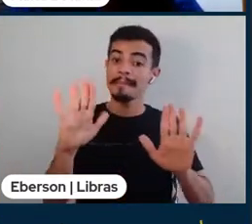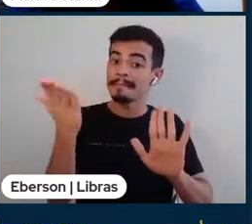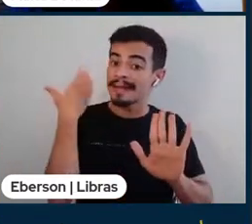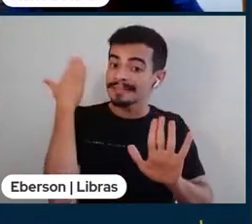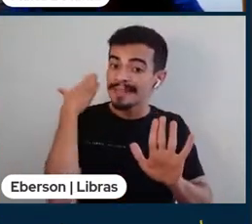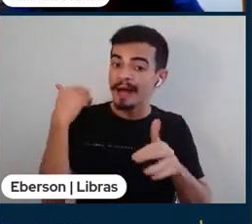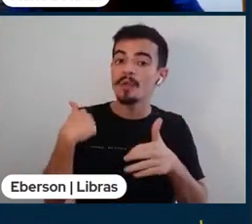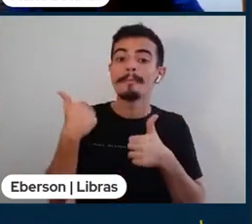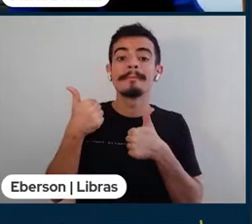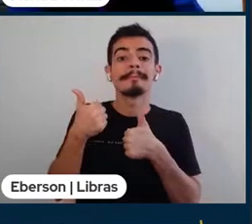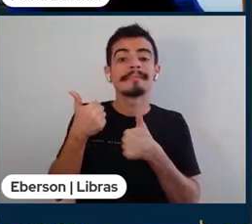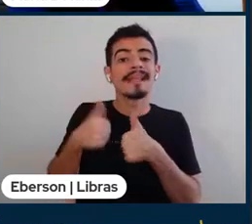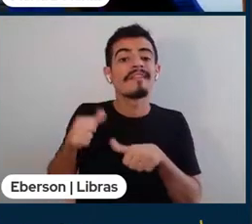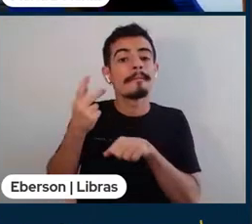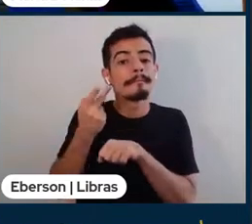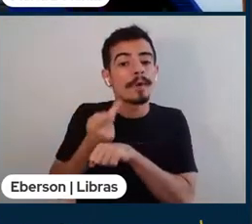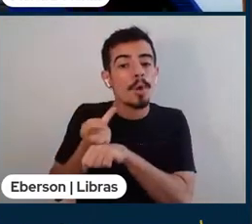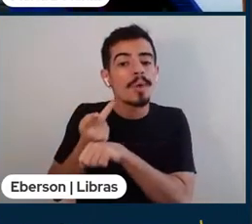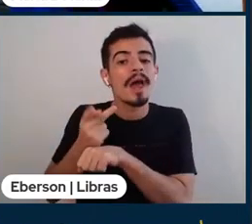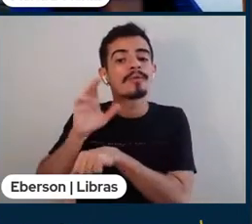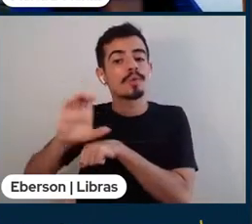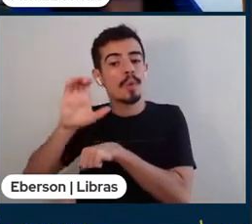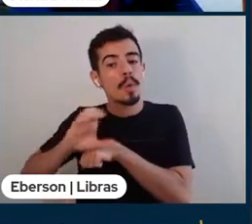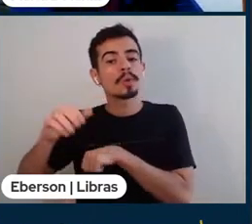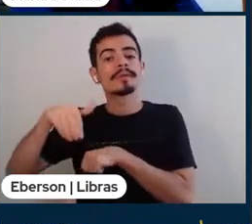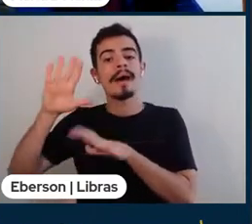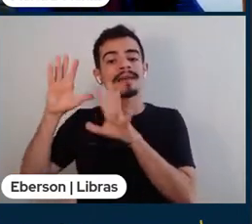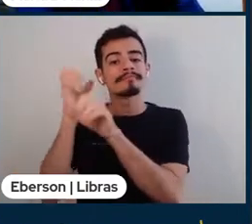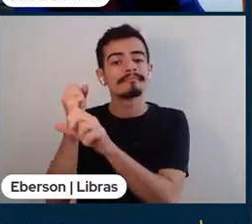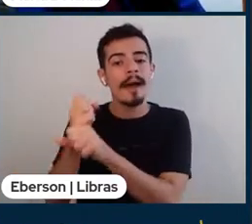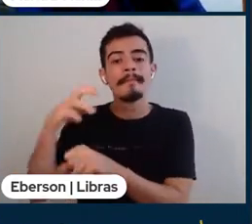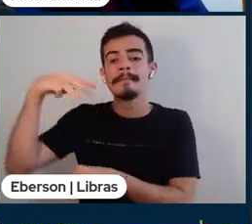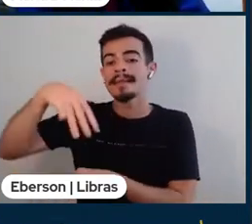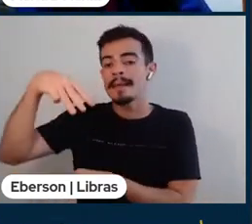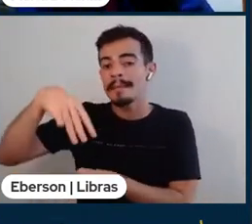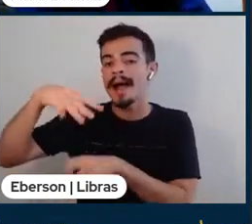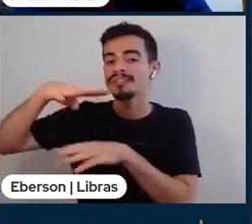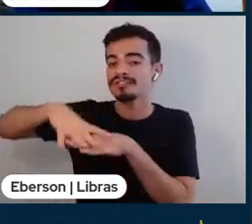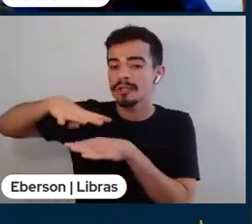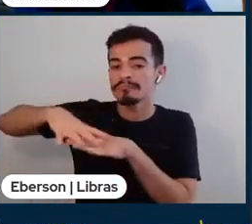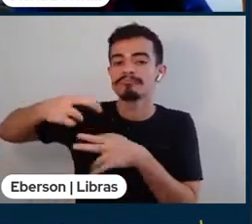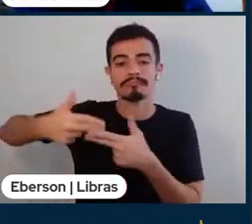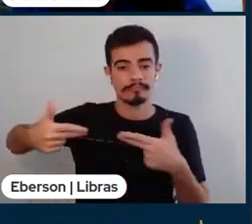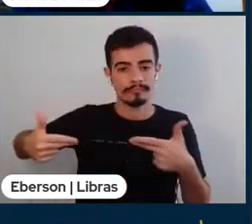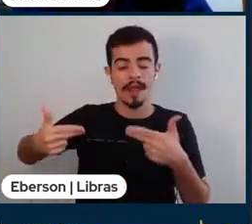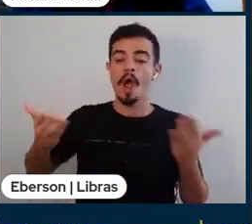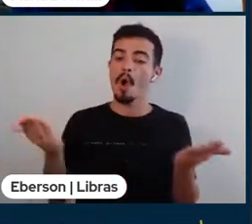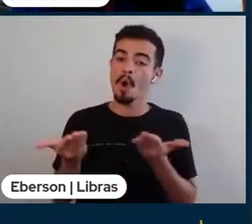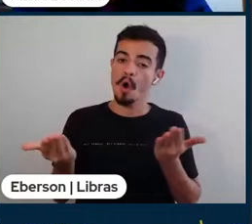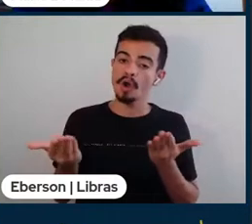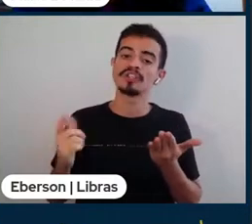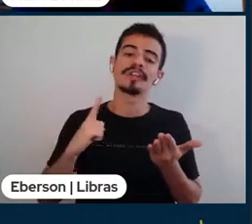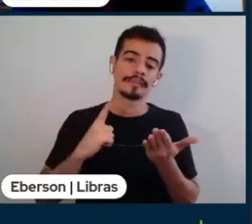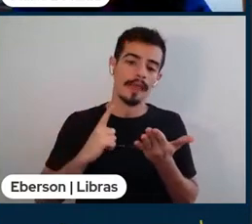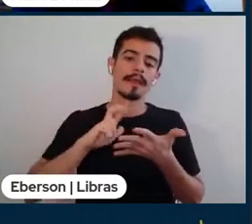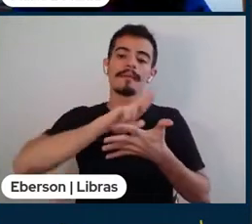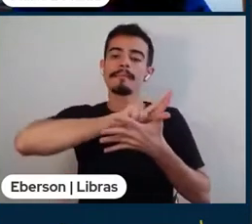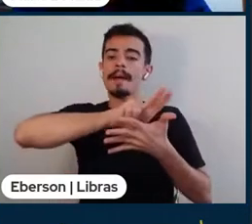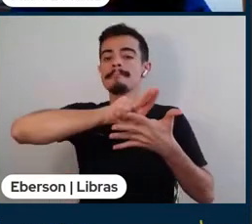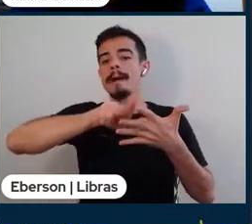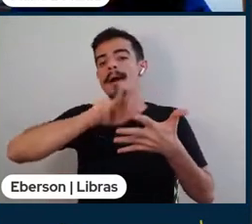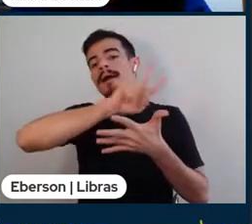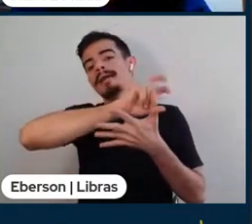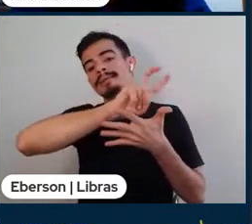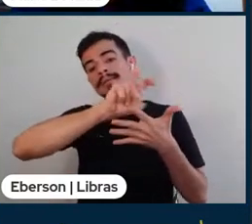eram coisas assim muito mais tipo a fórmula matemática, como é que funciona. Hoje não, hoje a gente já tem bootcamps para ciência de